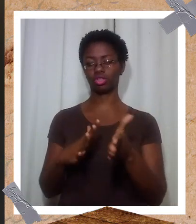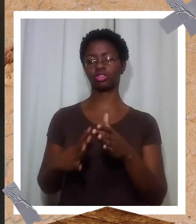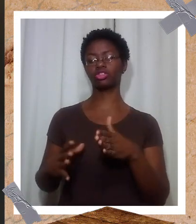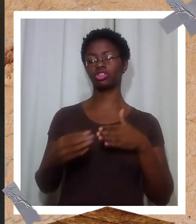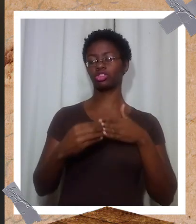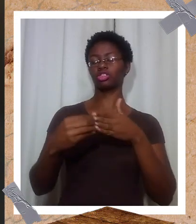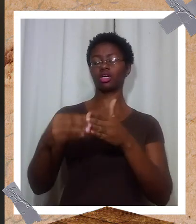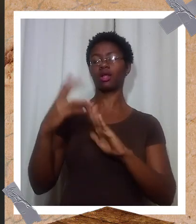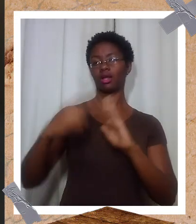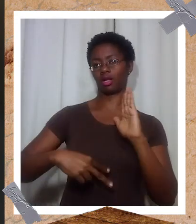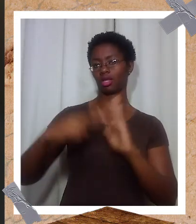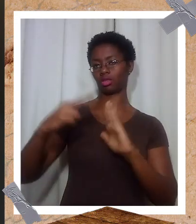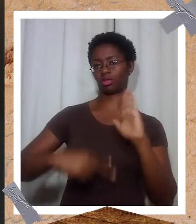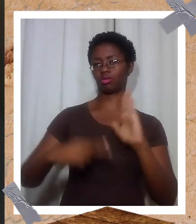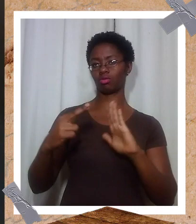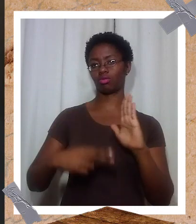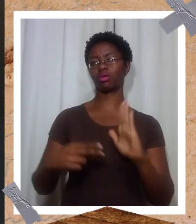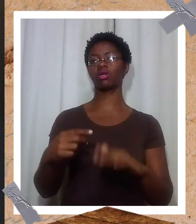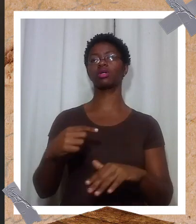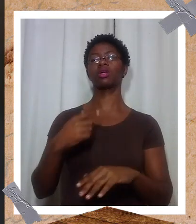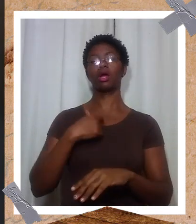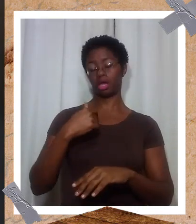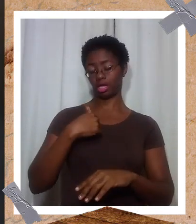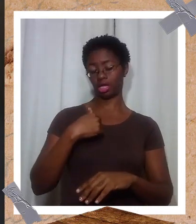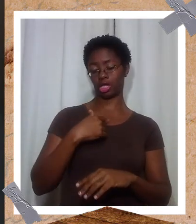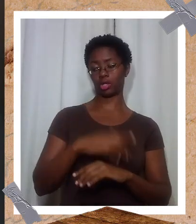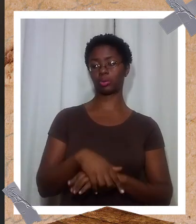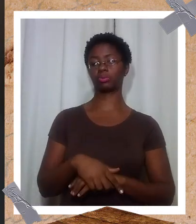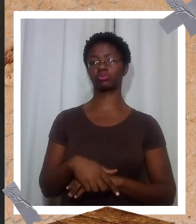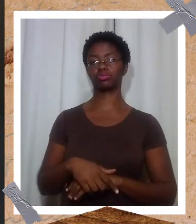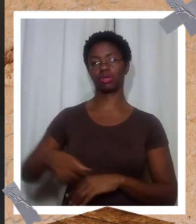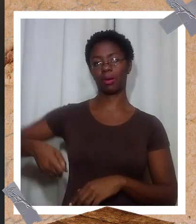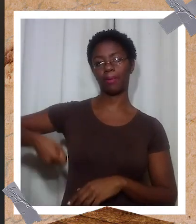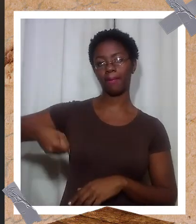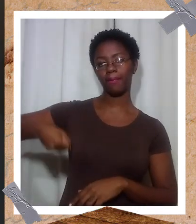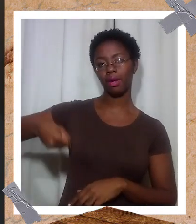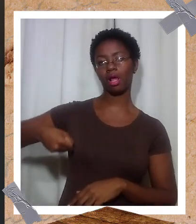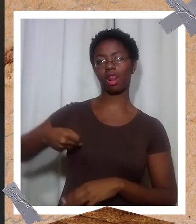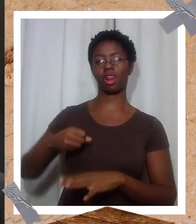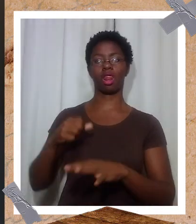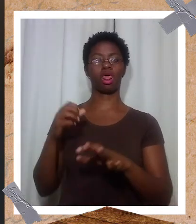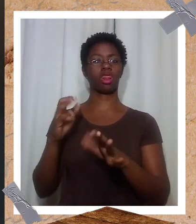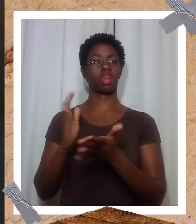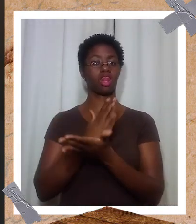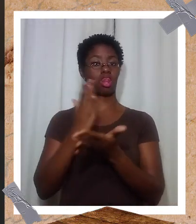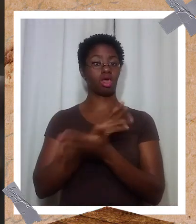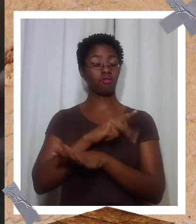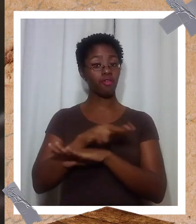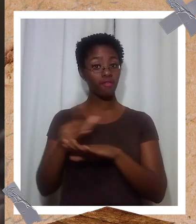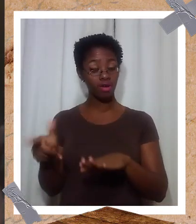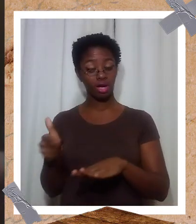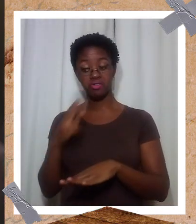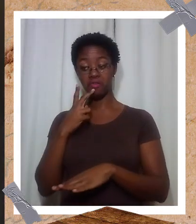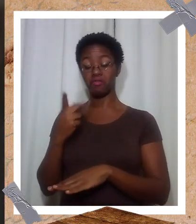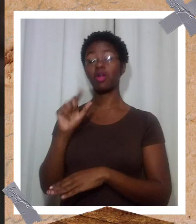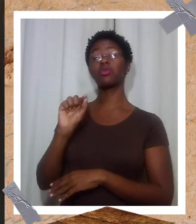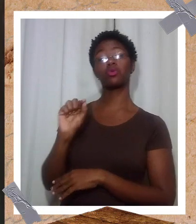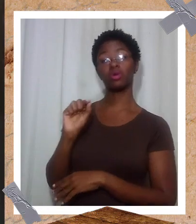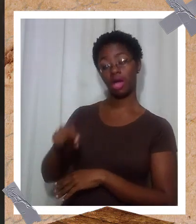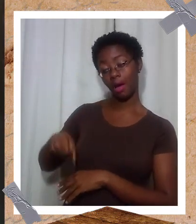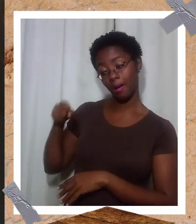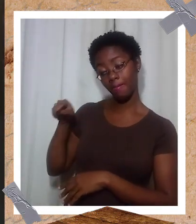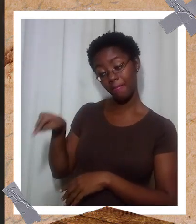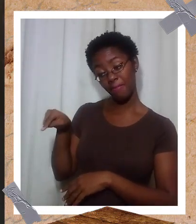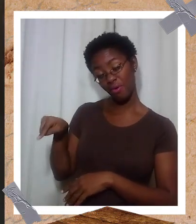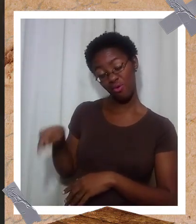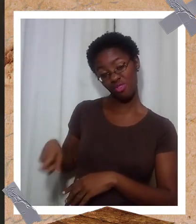né? Estou com uma caixa, com uma mala cheia de livros. Eu falo que dentro daquela mala,